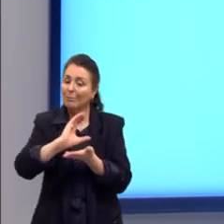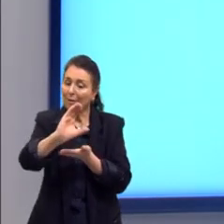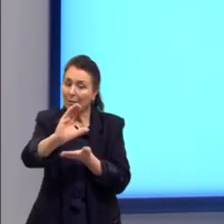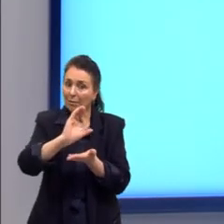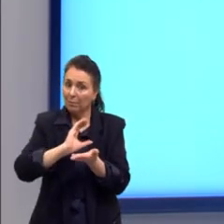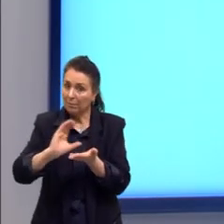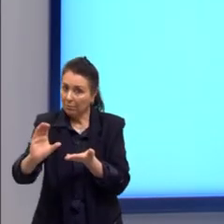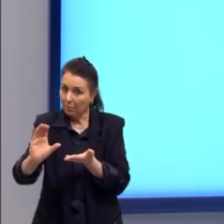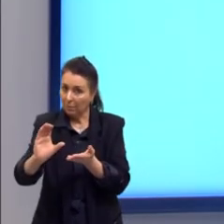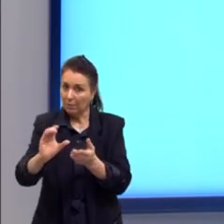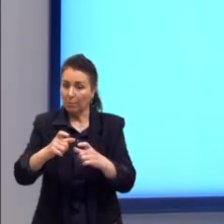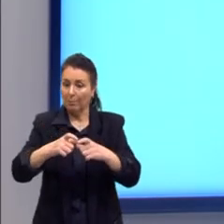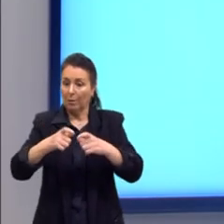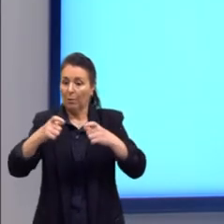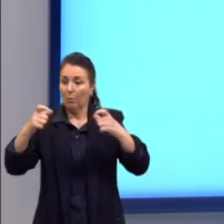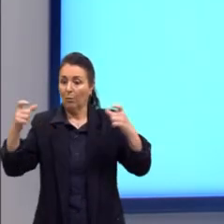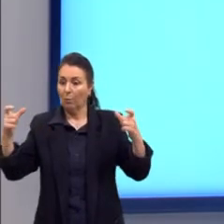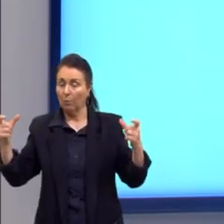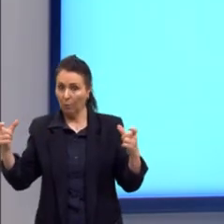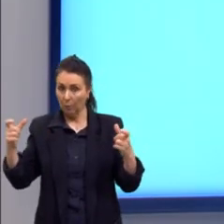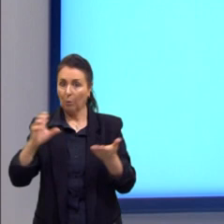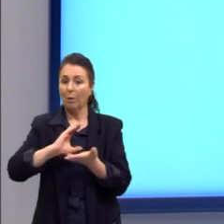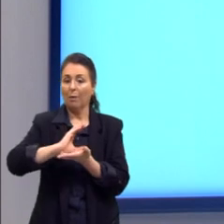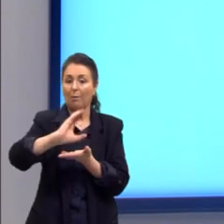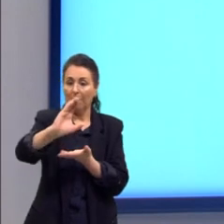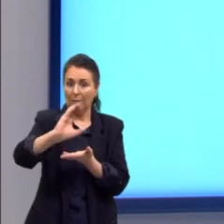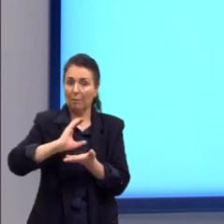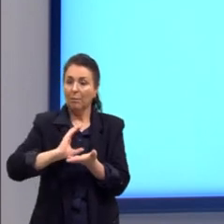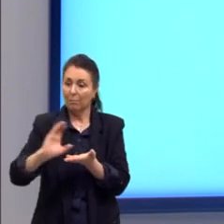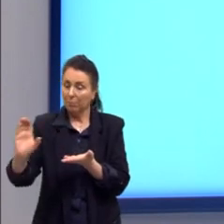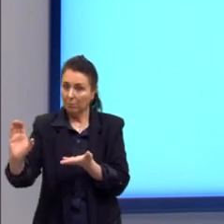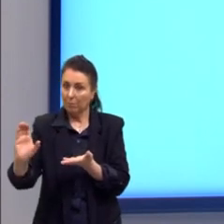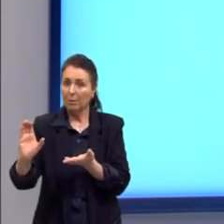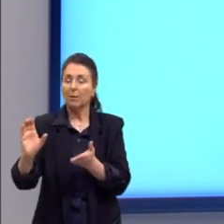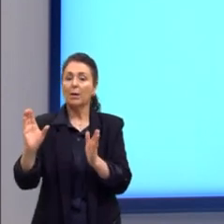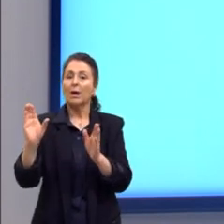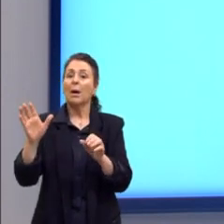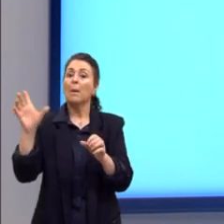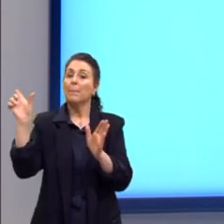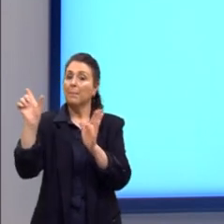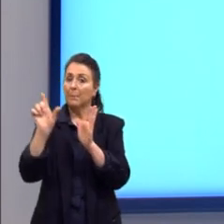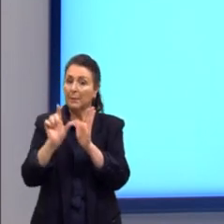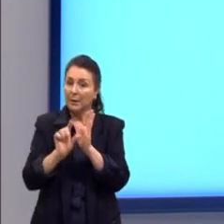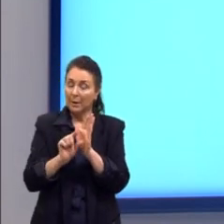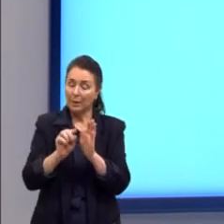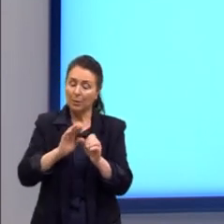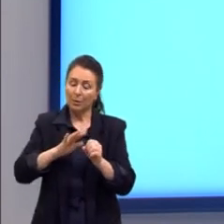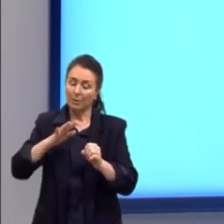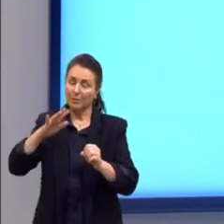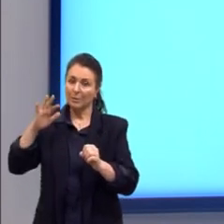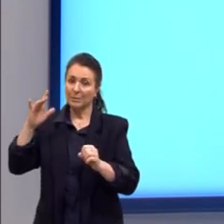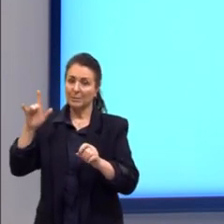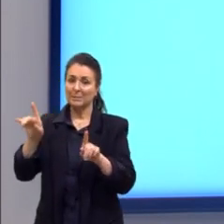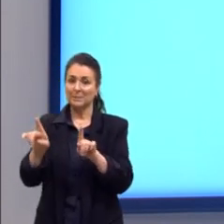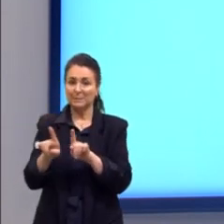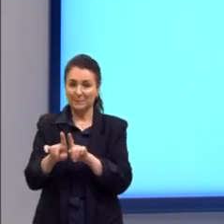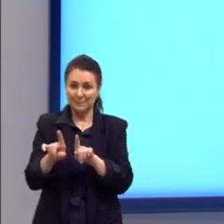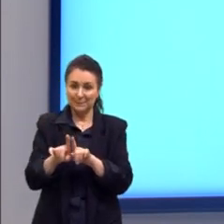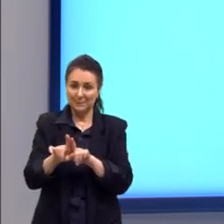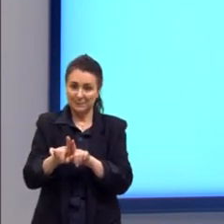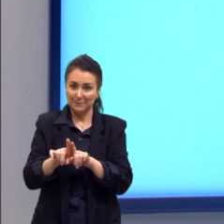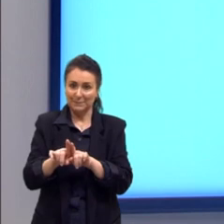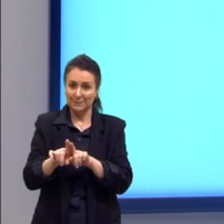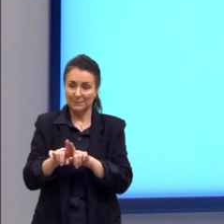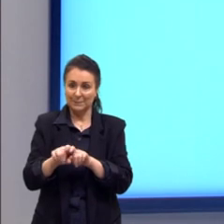o tamanho da cadeia quanto maior a cadeia carbônica menor a solubilidade né ela vai perdendo essa característica conforme o tamanho